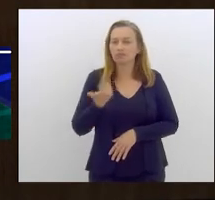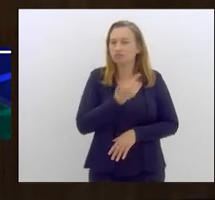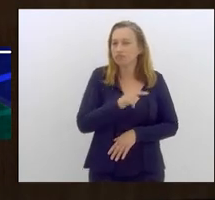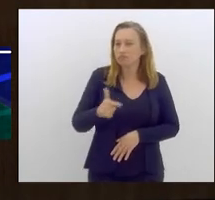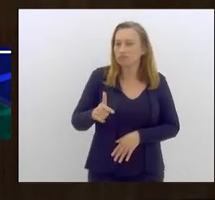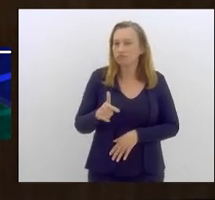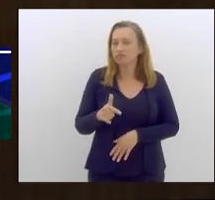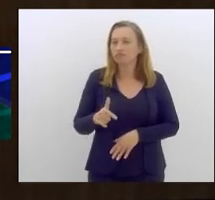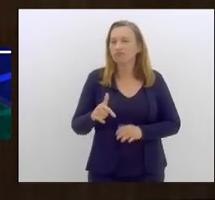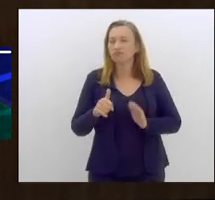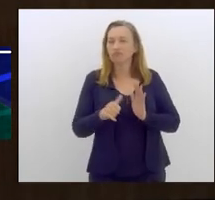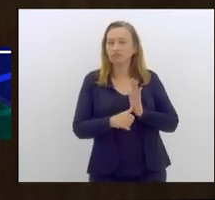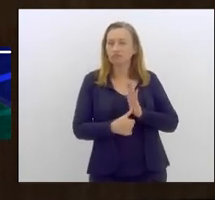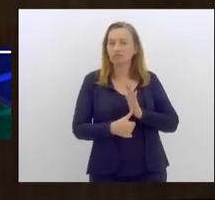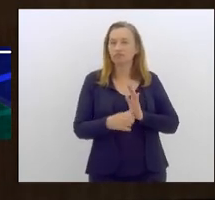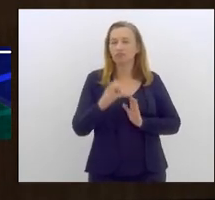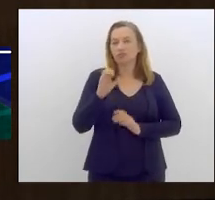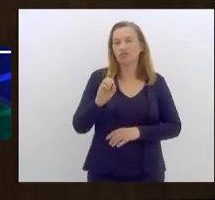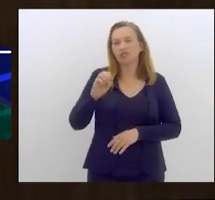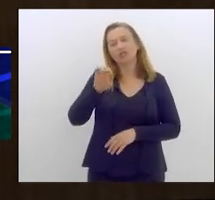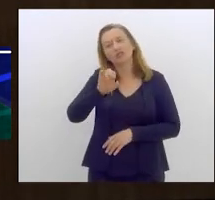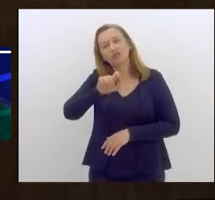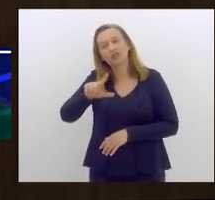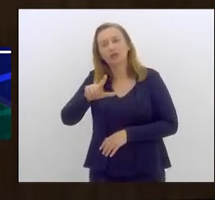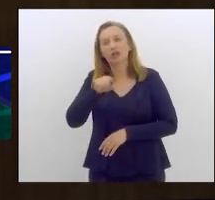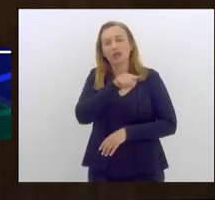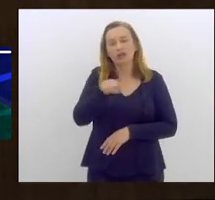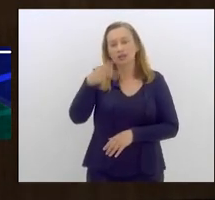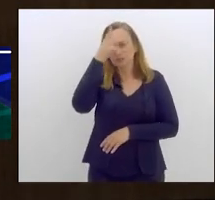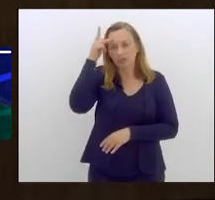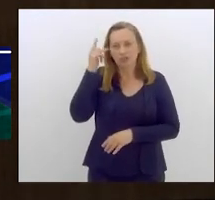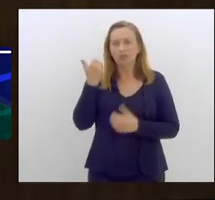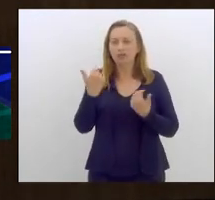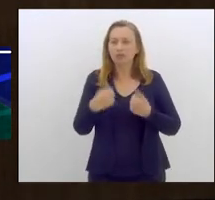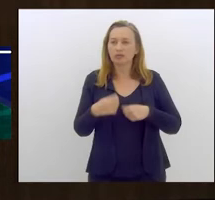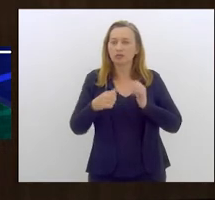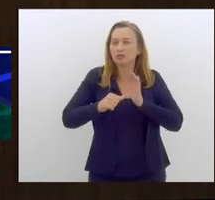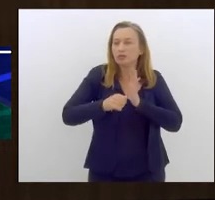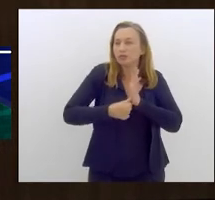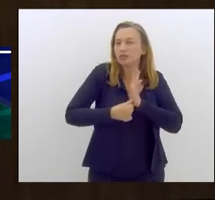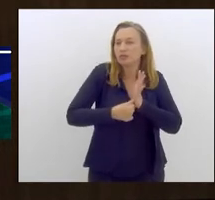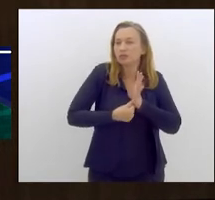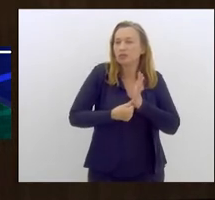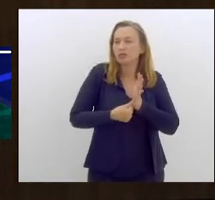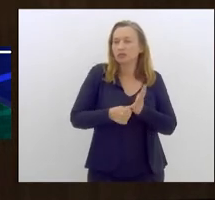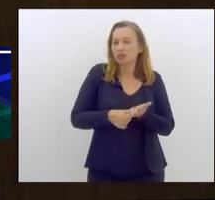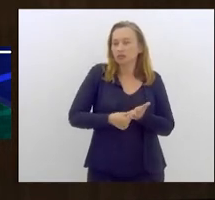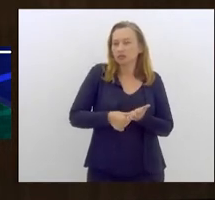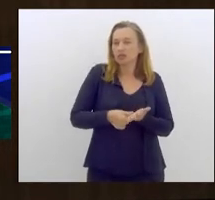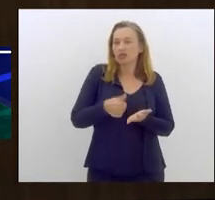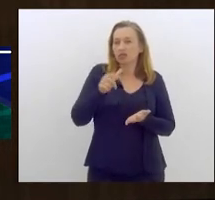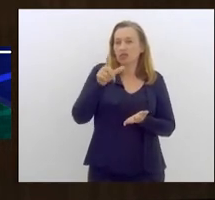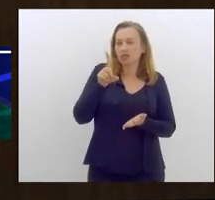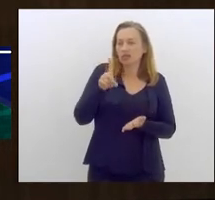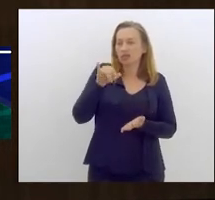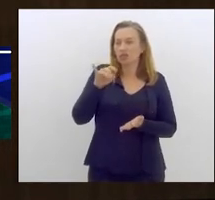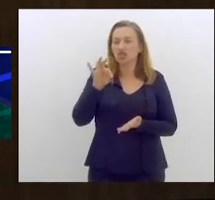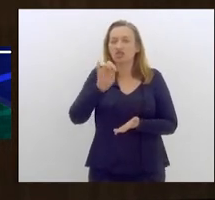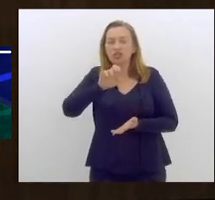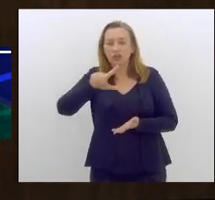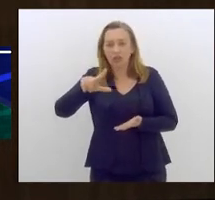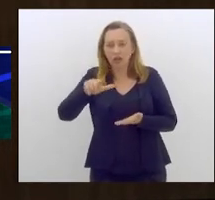identificação civil, que essas pessoas possam ter as suas digitais colhidas e ter a sua